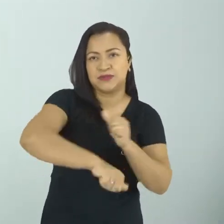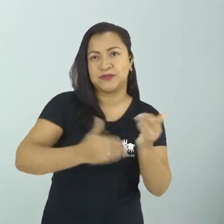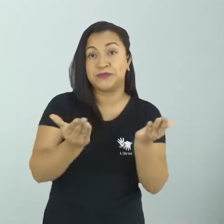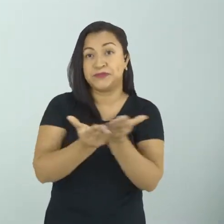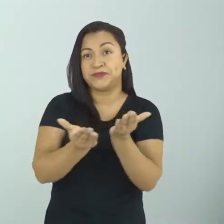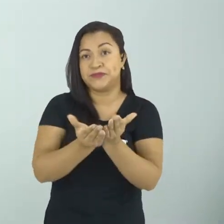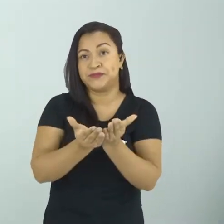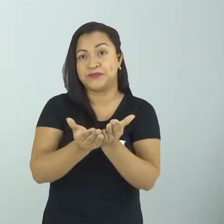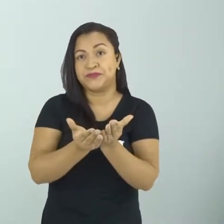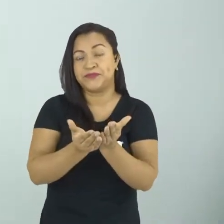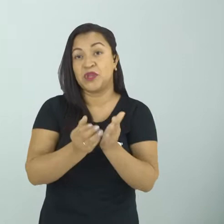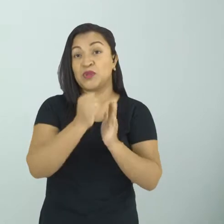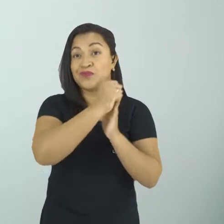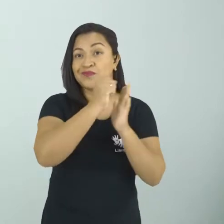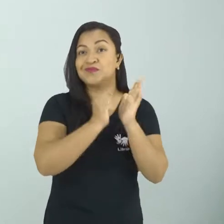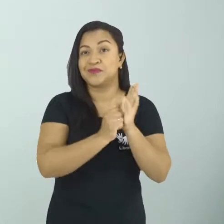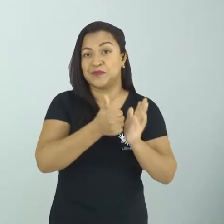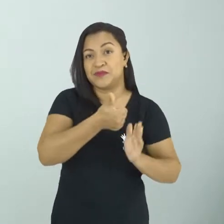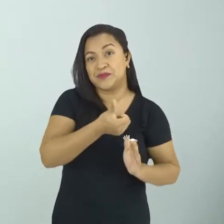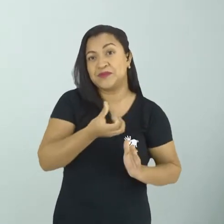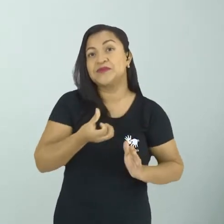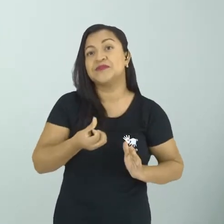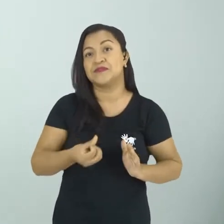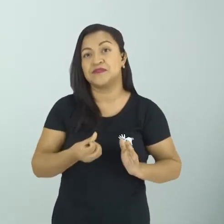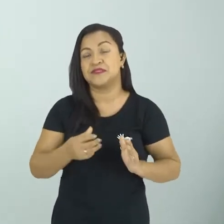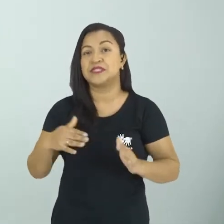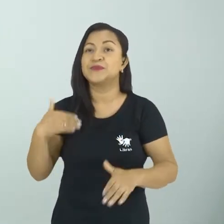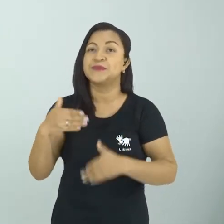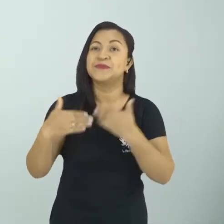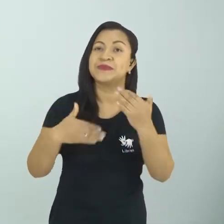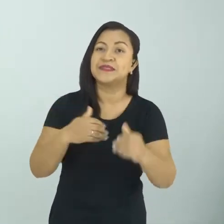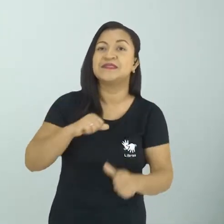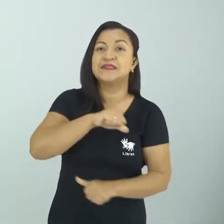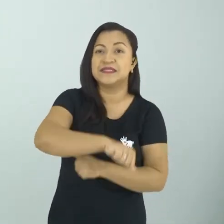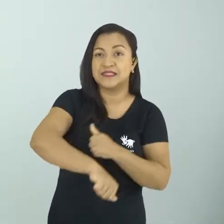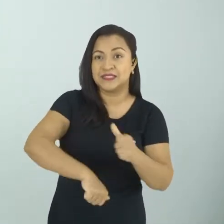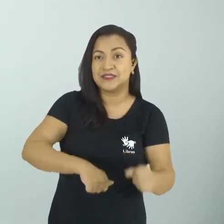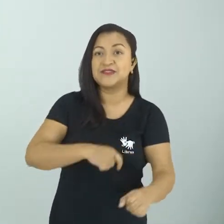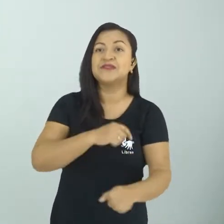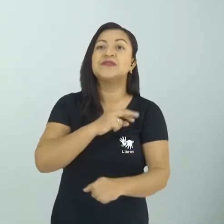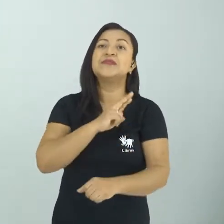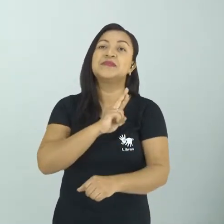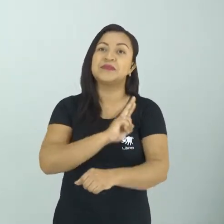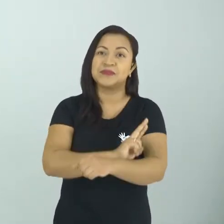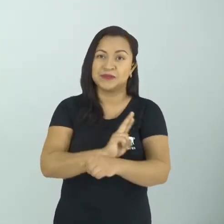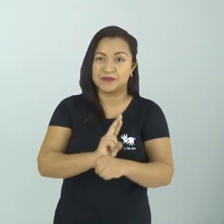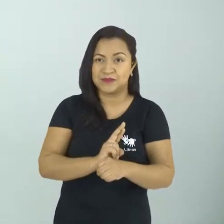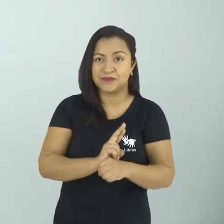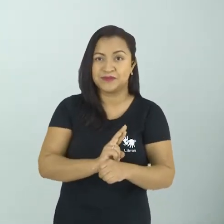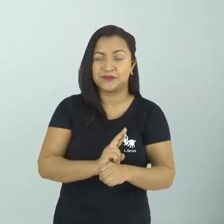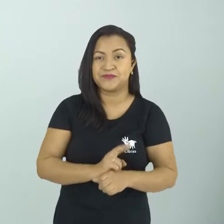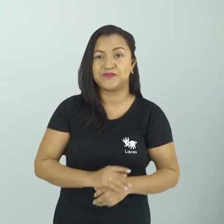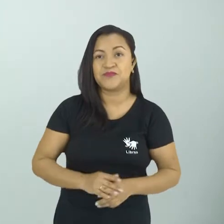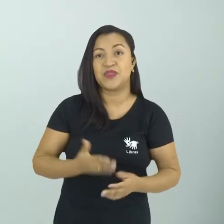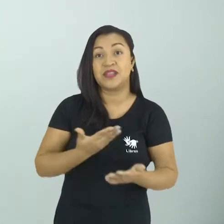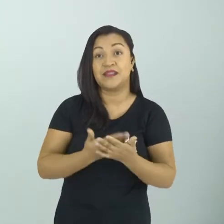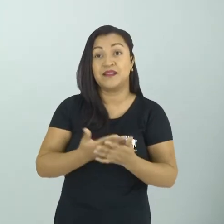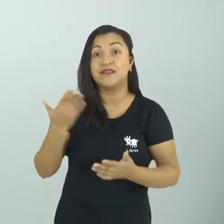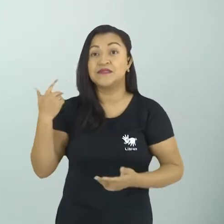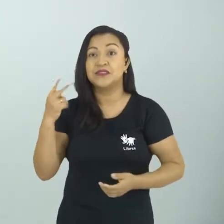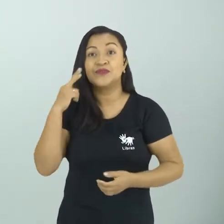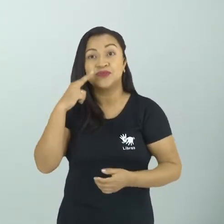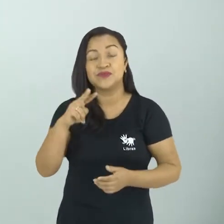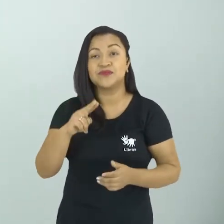reformas protestantes. Como vimos anteriormente na nossa aula, aconteceram reformas aí empreendidas por